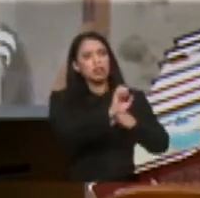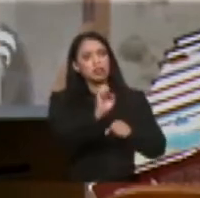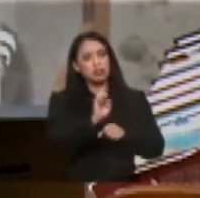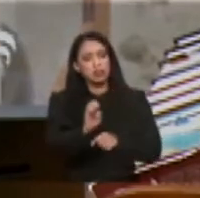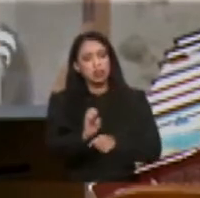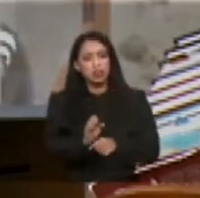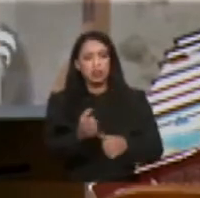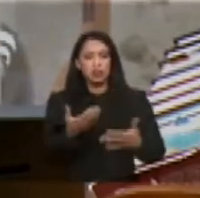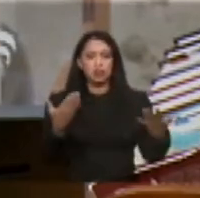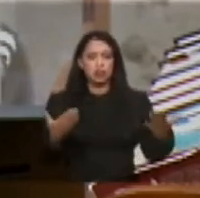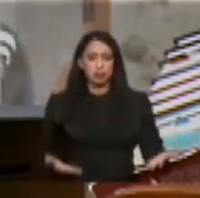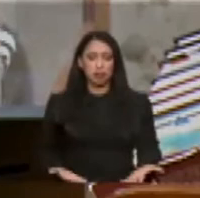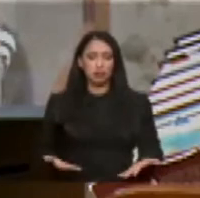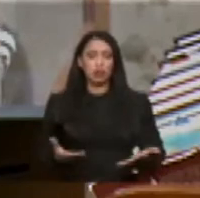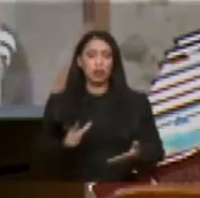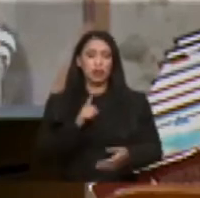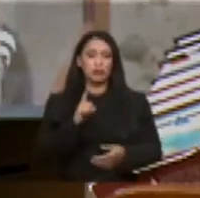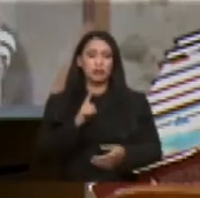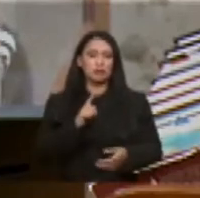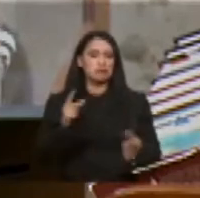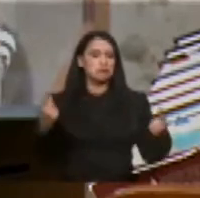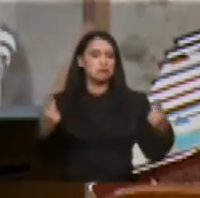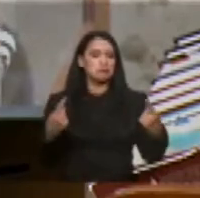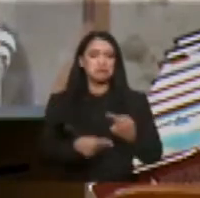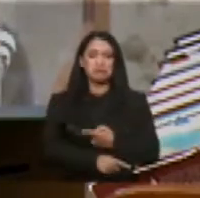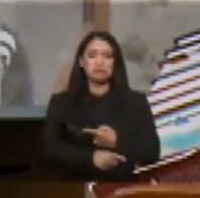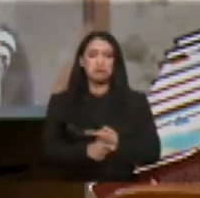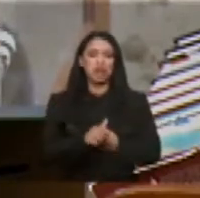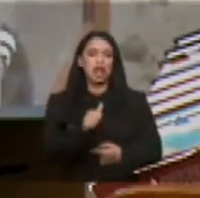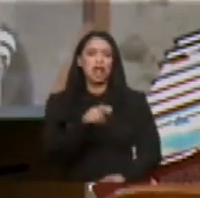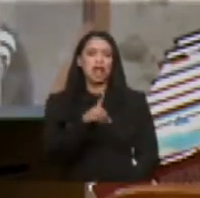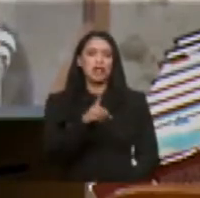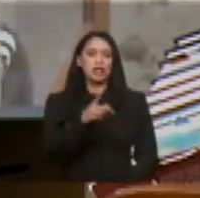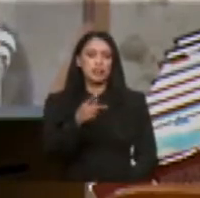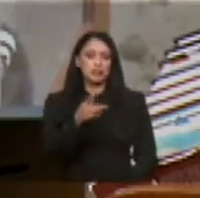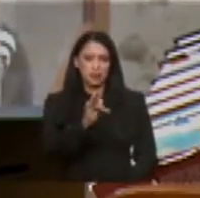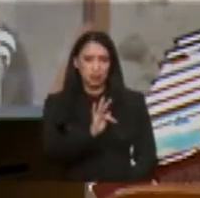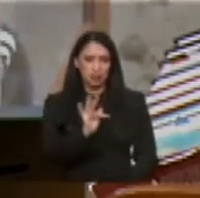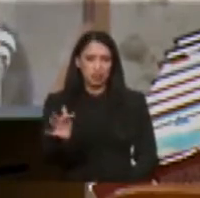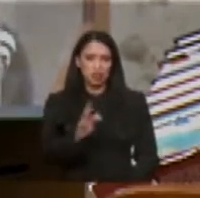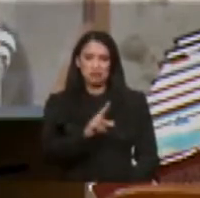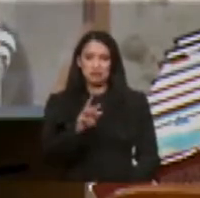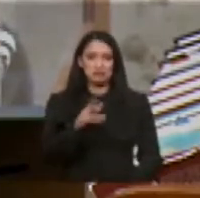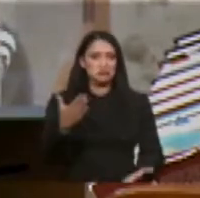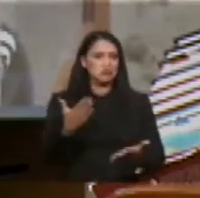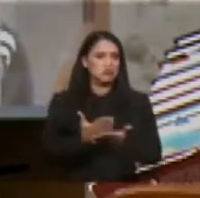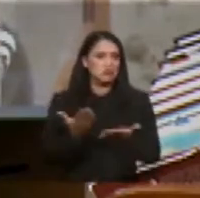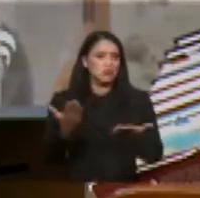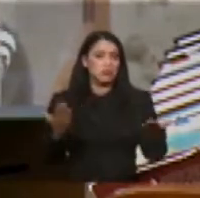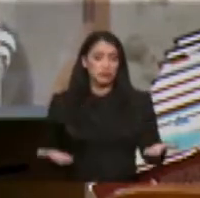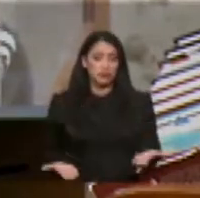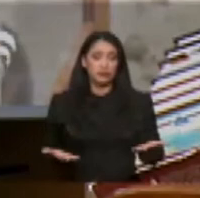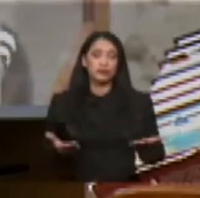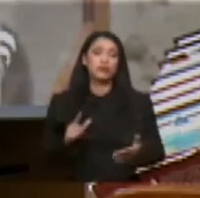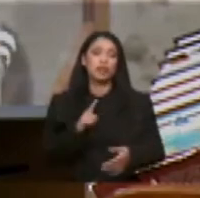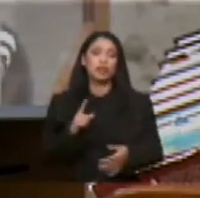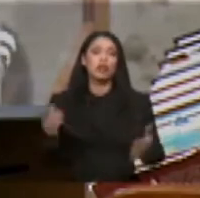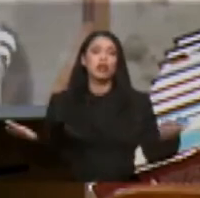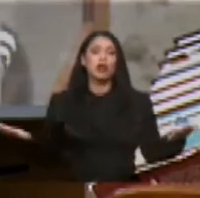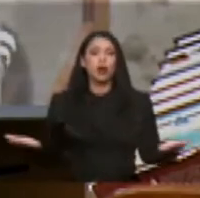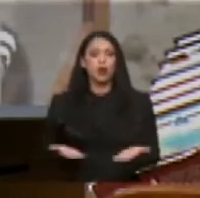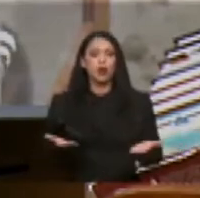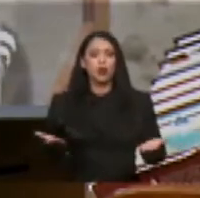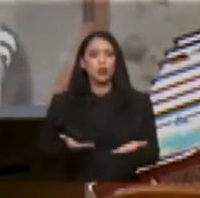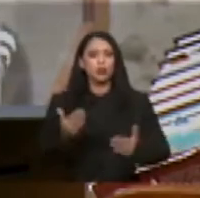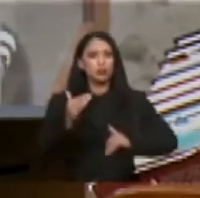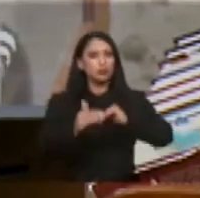data vênia não vislumbra as inconstitucionalidades arguídas na vestibular. No mundo contemporâneo,